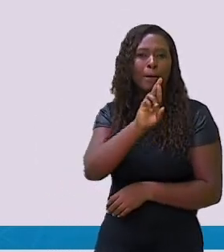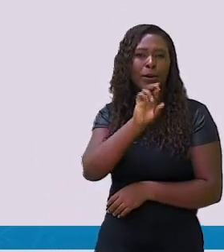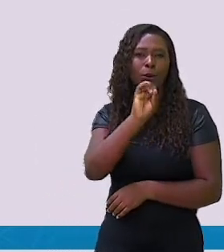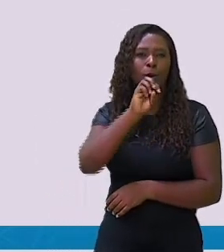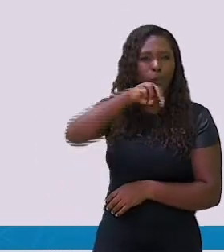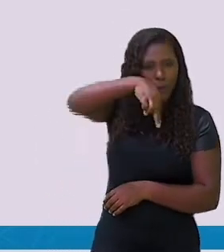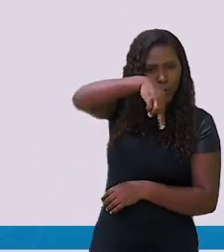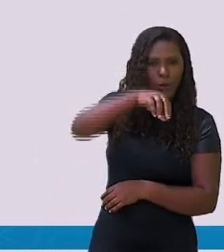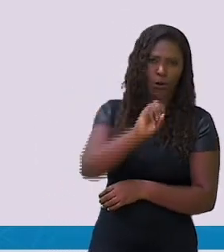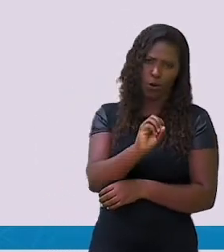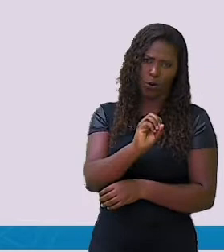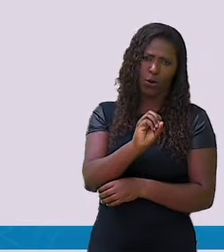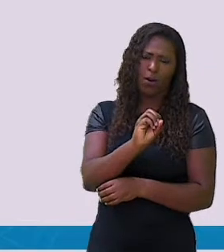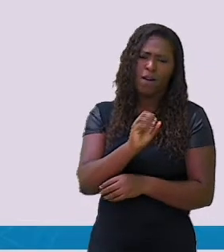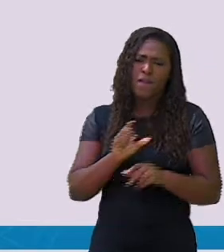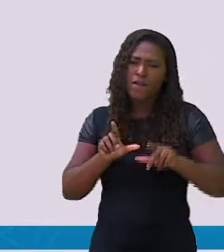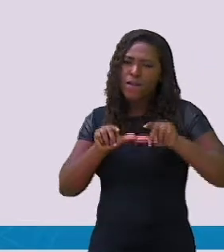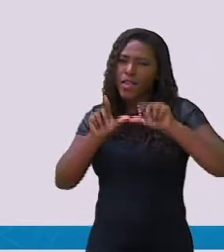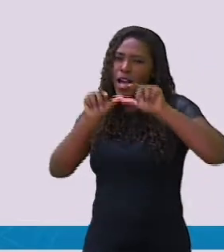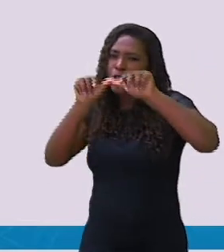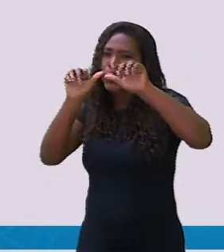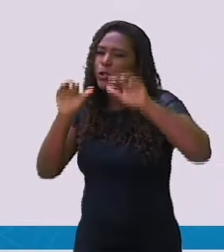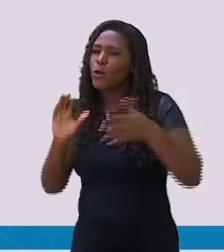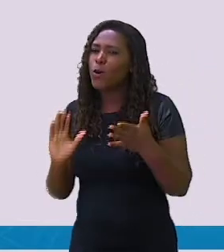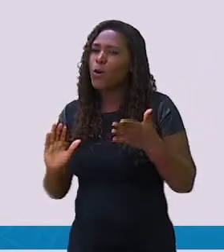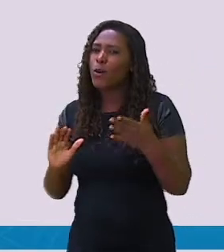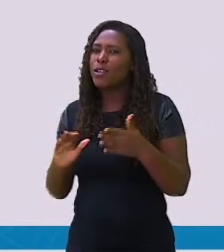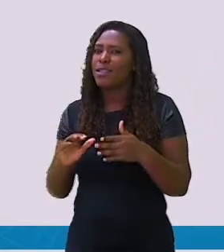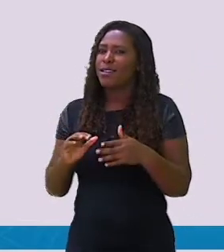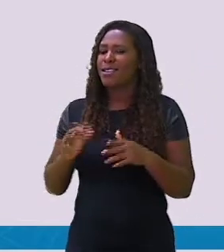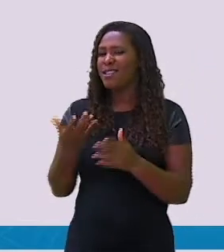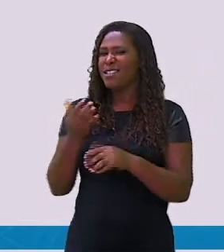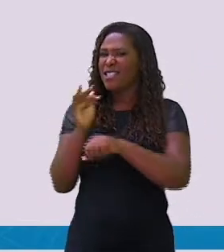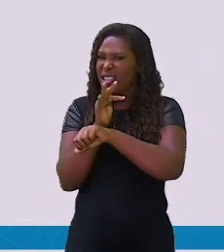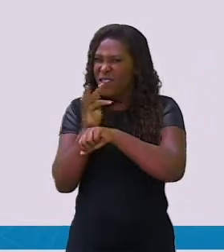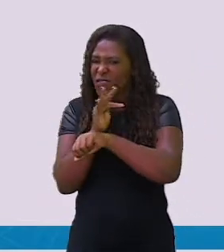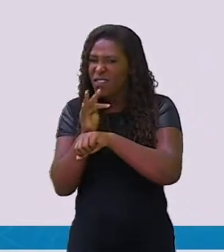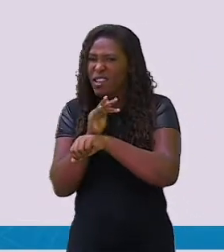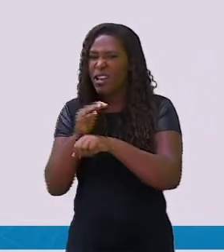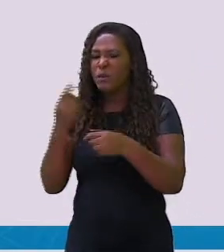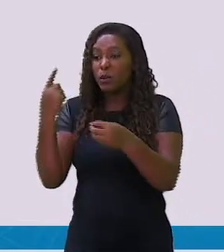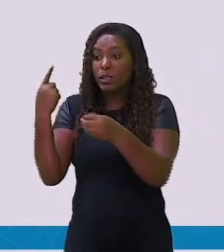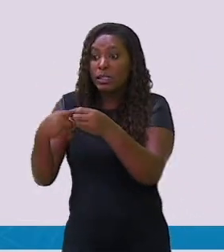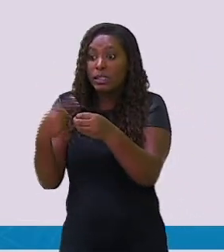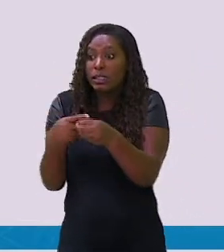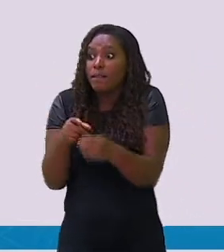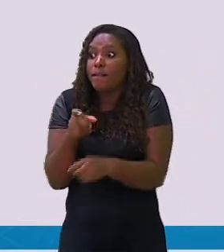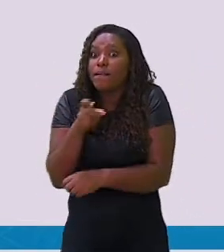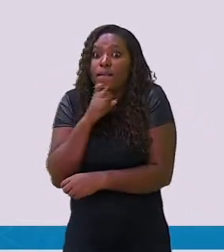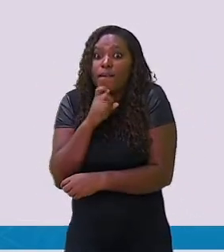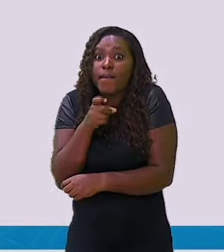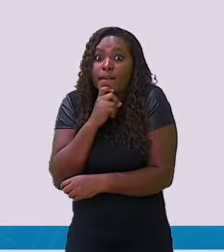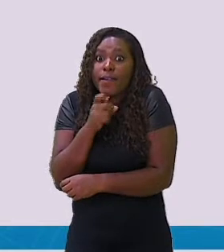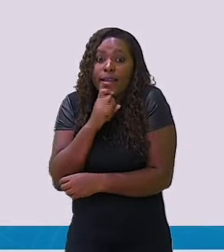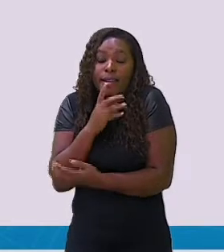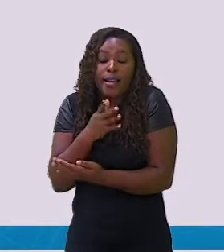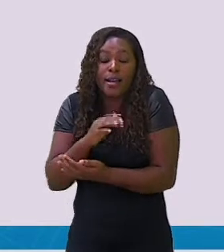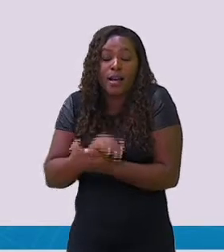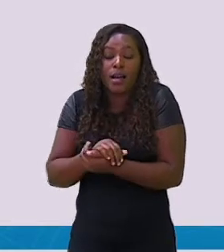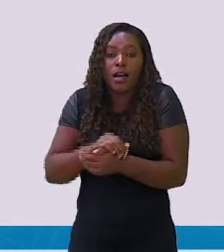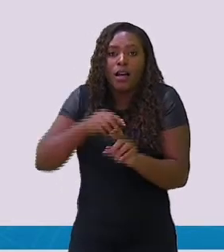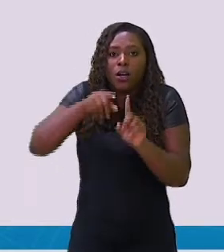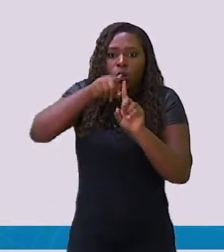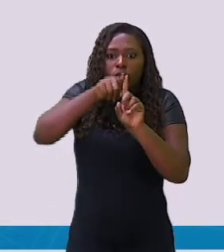cidade muito fria na noite em que ele chegou à cidade né é os termômetros